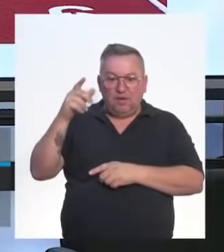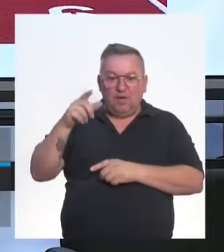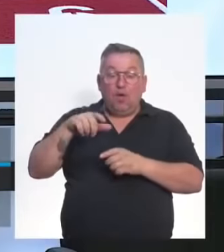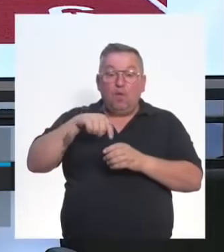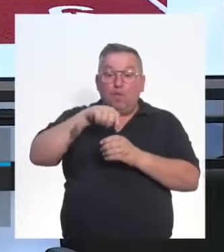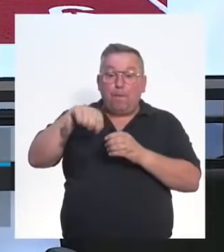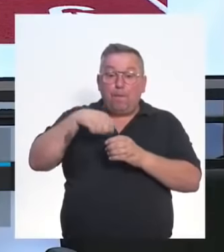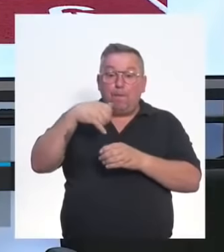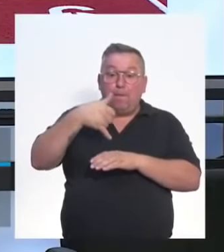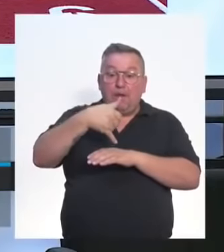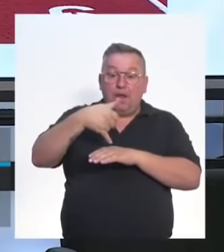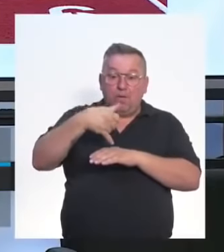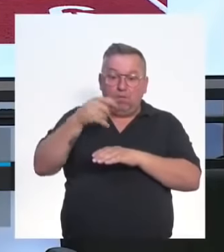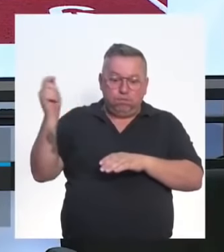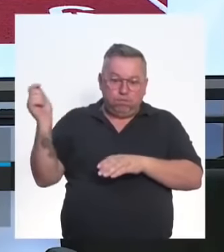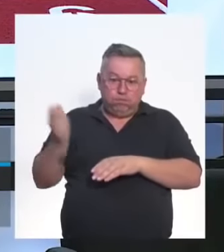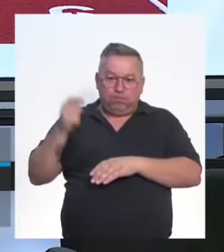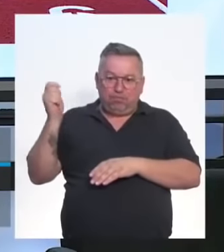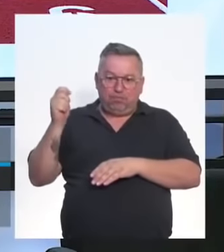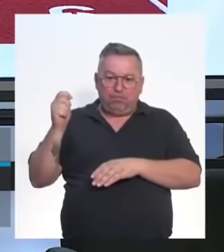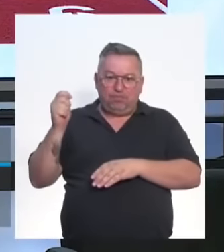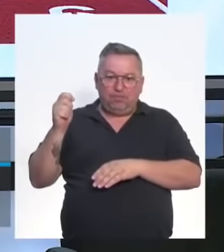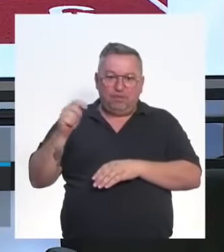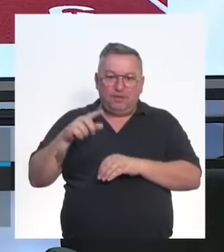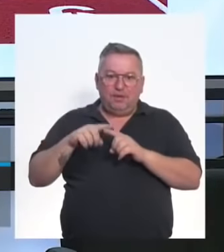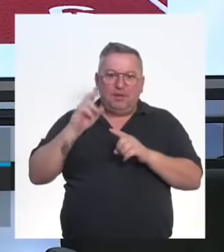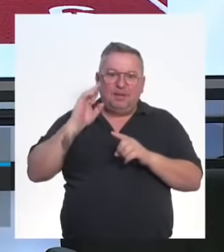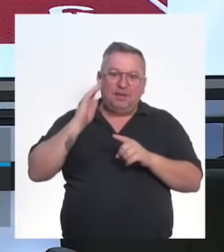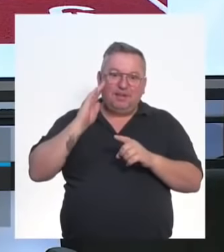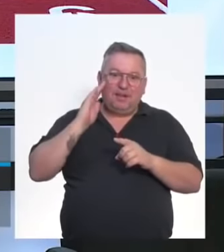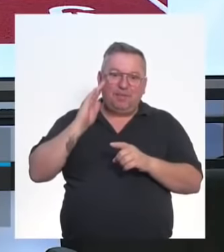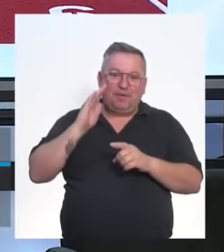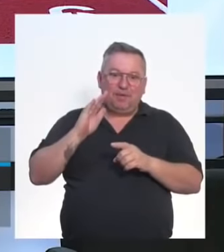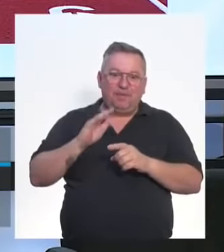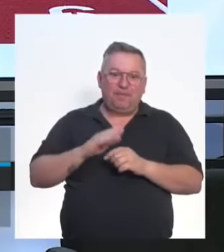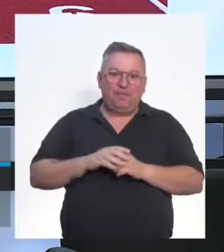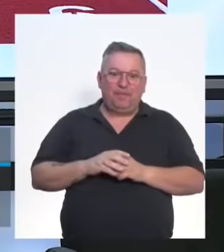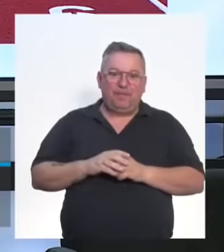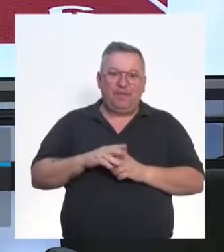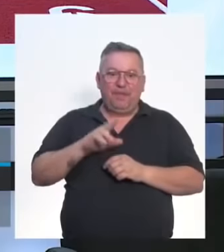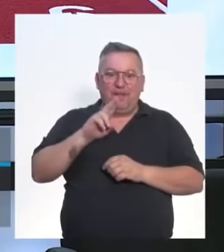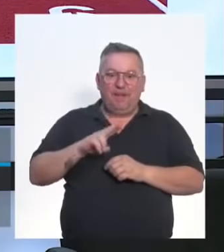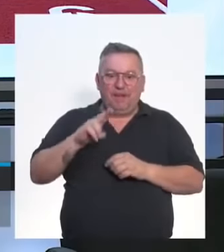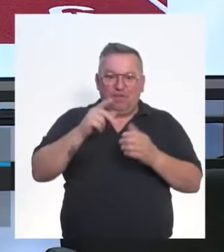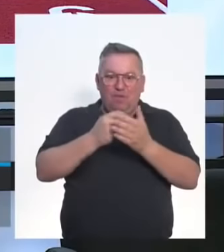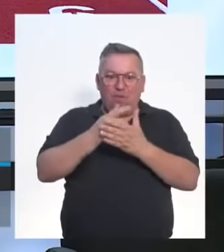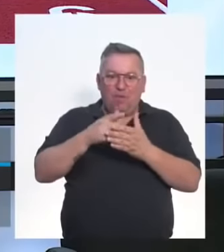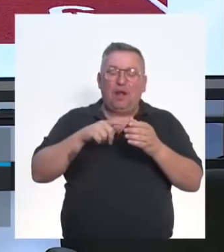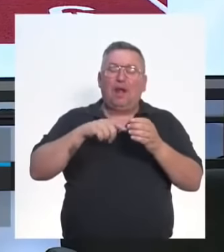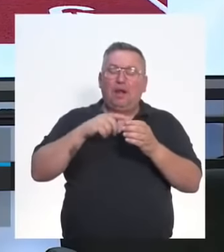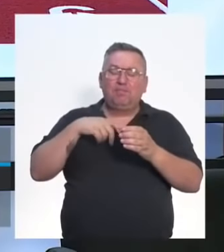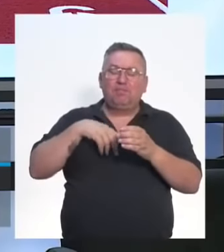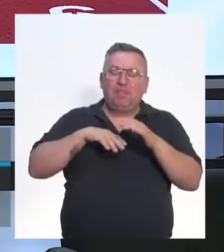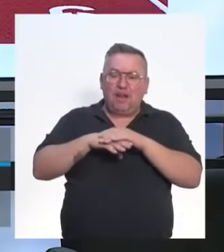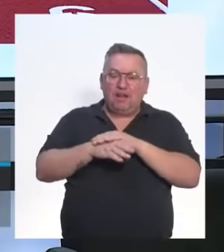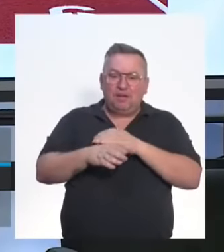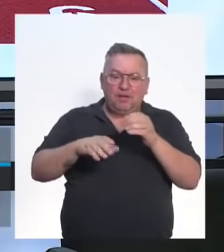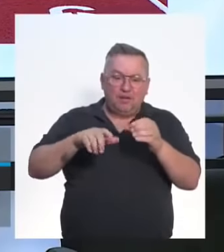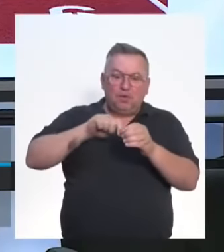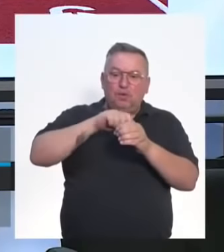casa. A prática de soltar um peão, mas não aqueles peões, né, que a gente compra, né, aquela coisa tradicional de